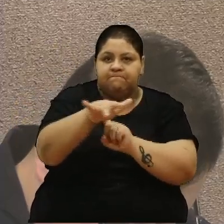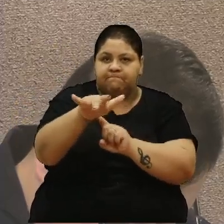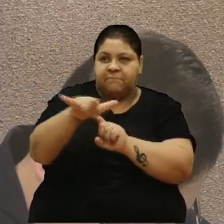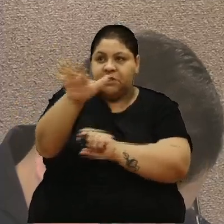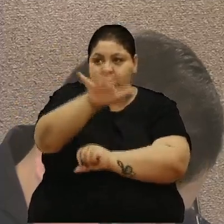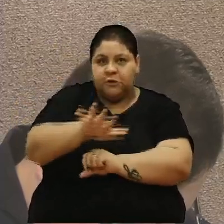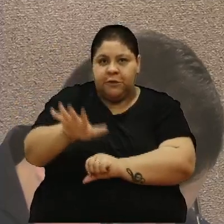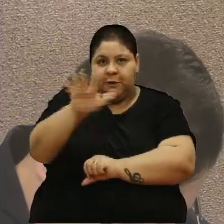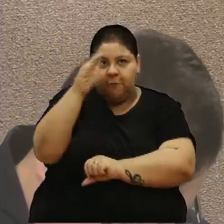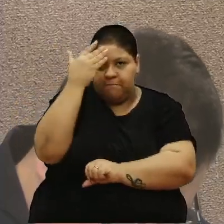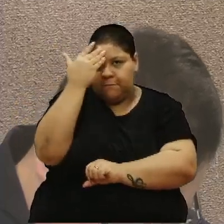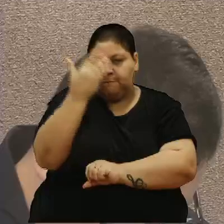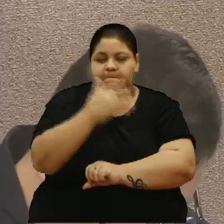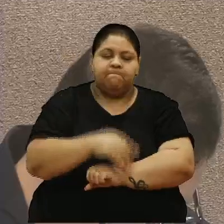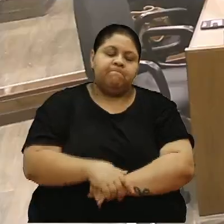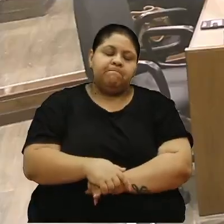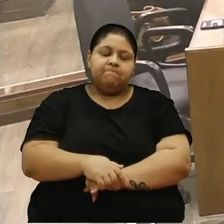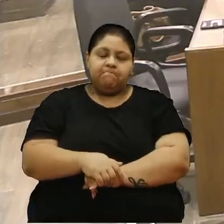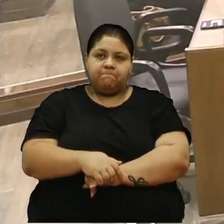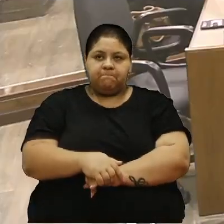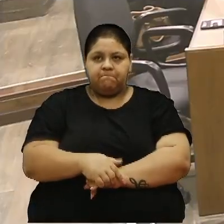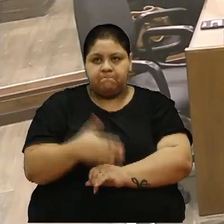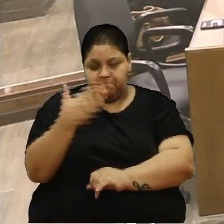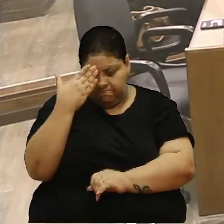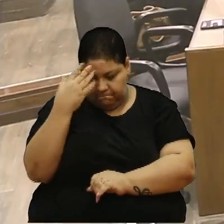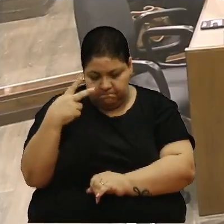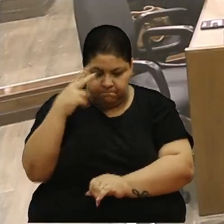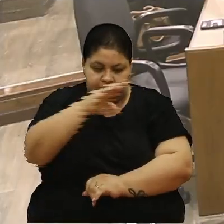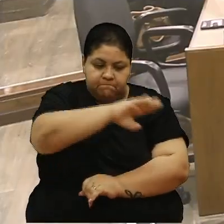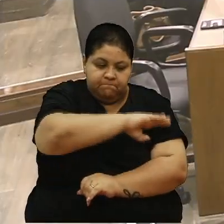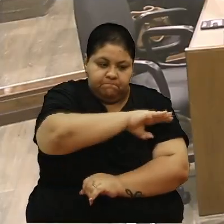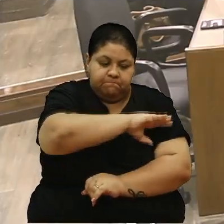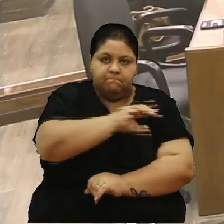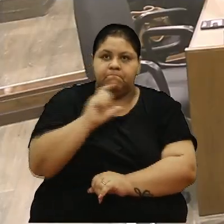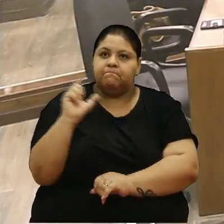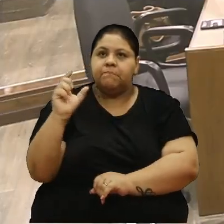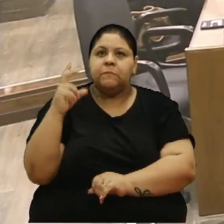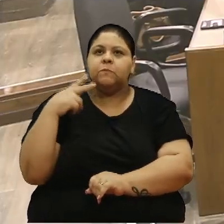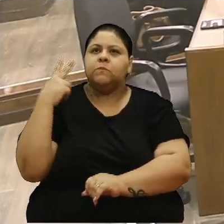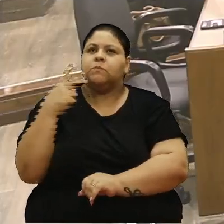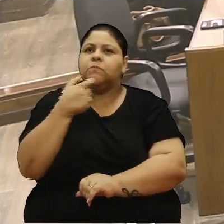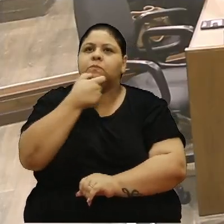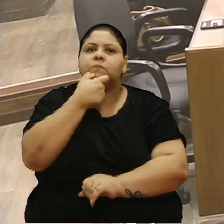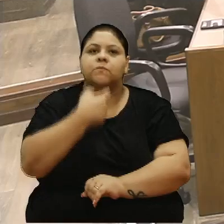Obrigado. Obrigado, vereador Ramon. Com a palavra, vereador Cristiano Becker.